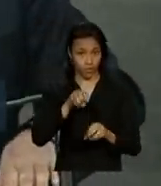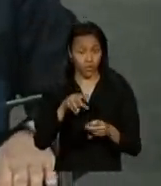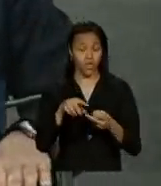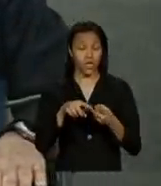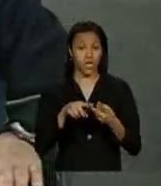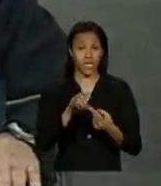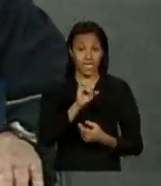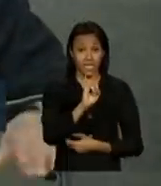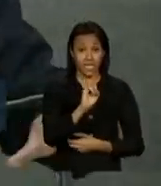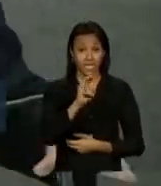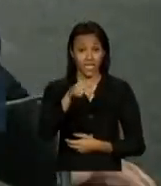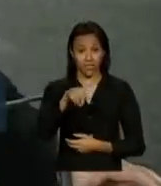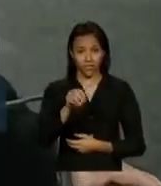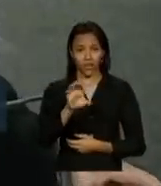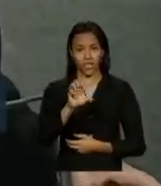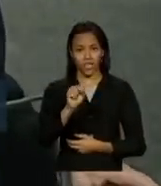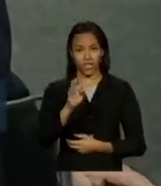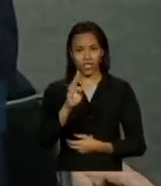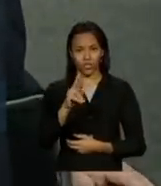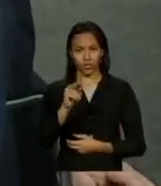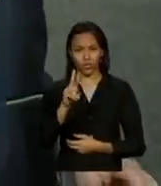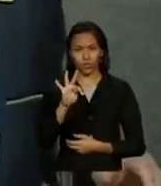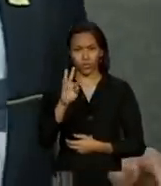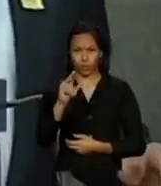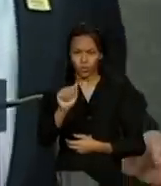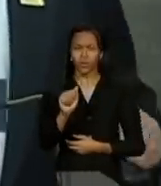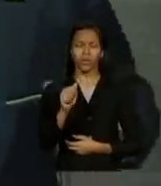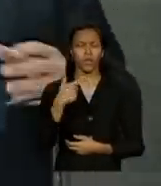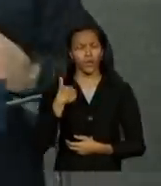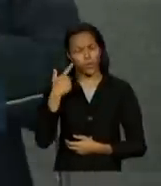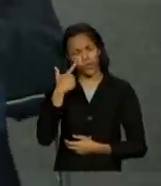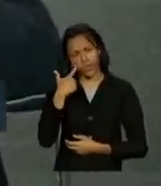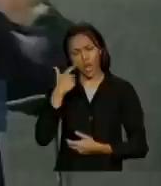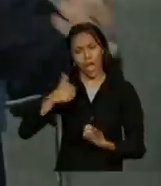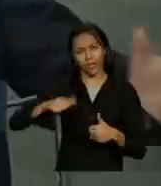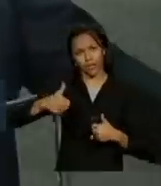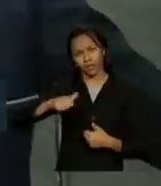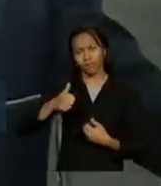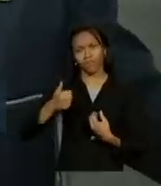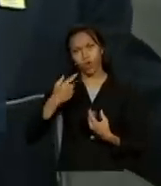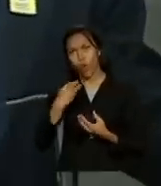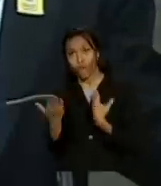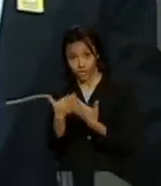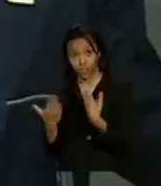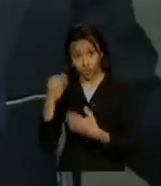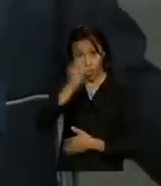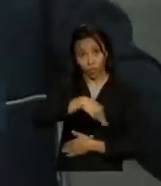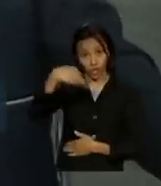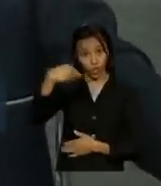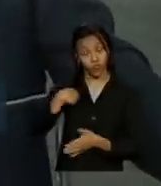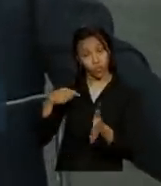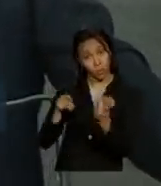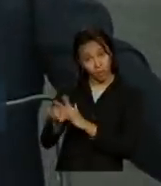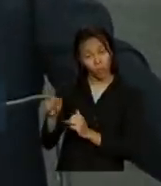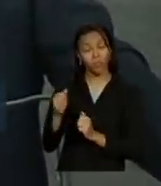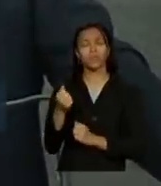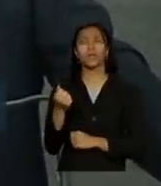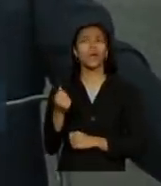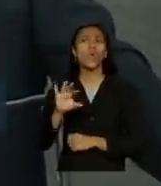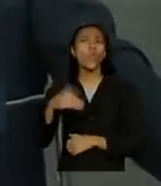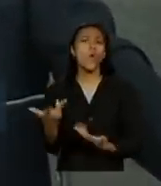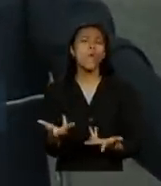infraestrutura nós conversando E analisando com o ministro fiz a pergunta clássica aqui qual é a